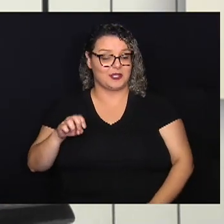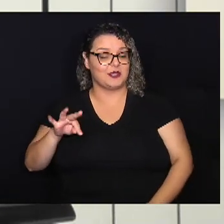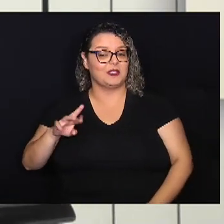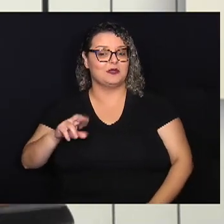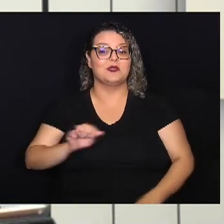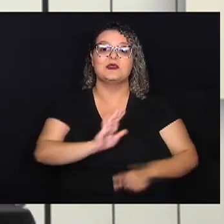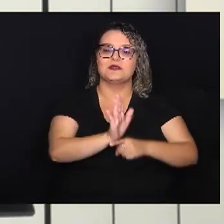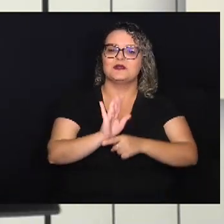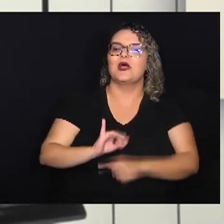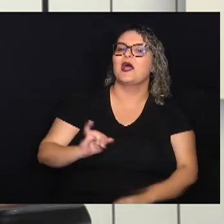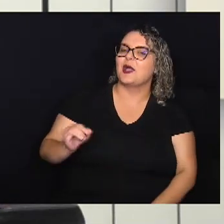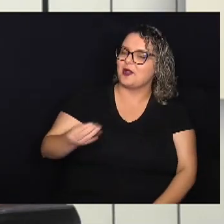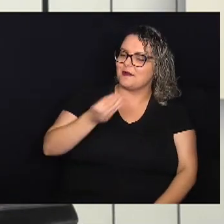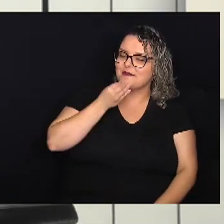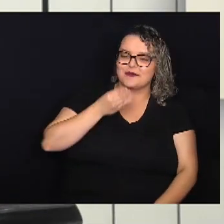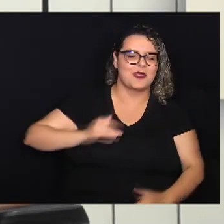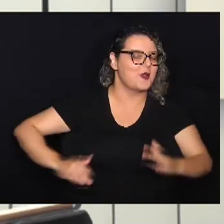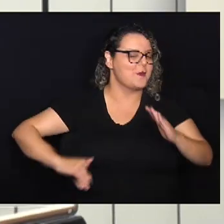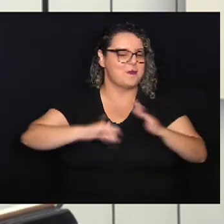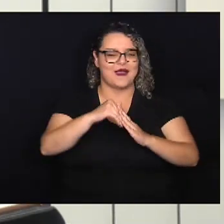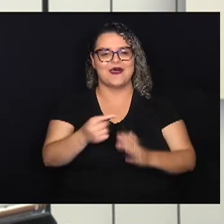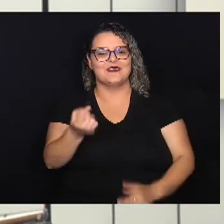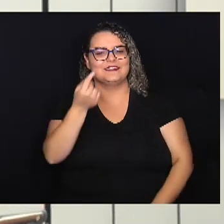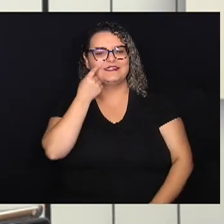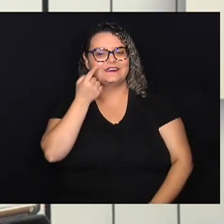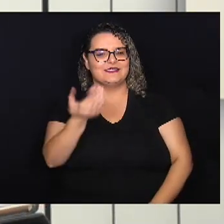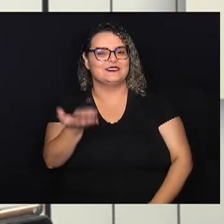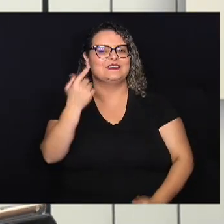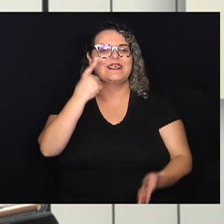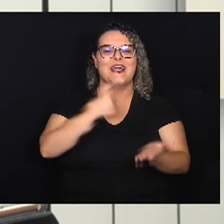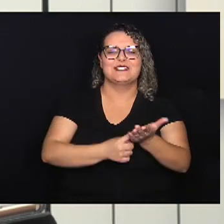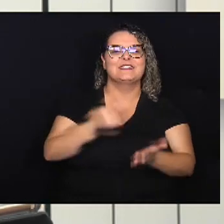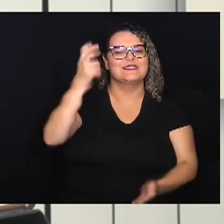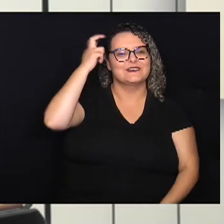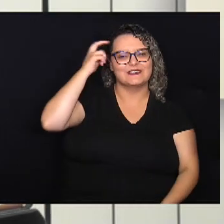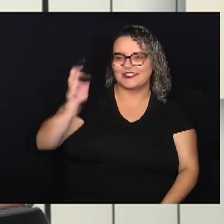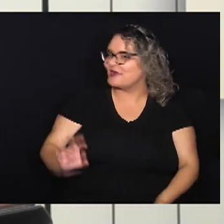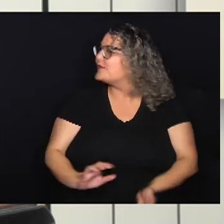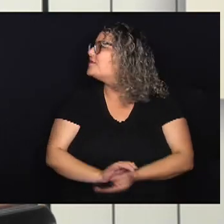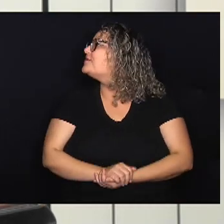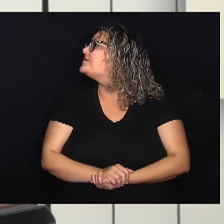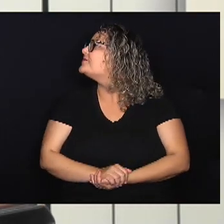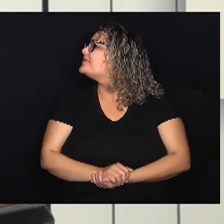você aproveitar ao máximo. Confira na Agenda Cultural.